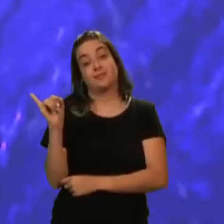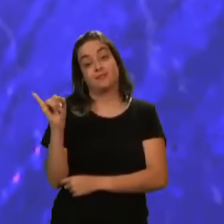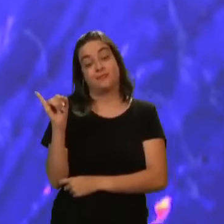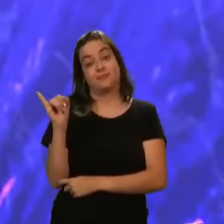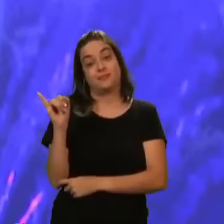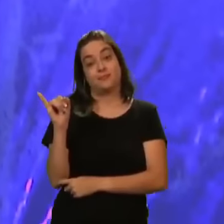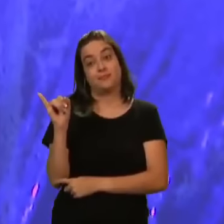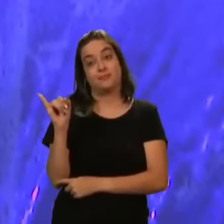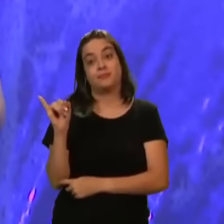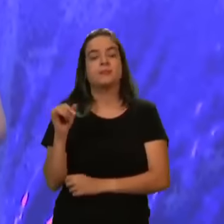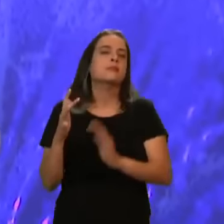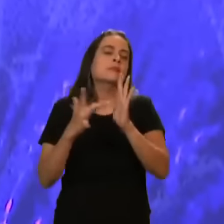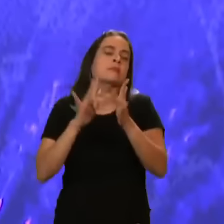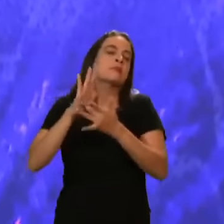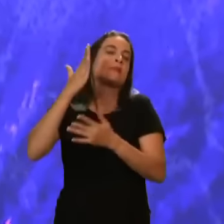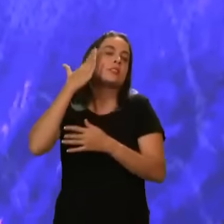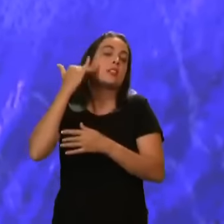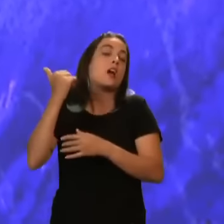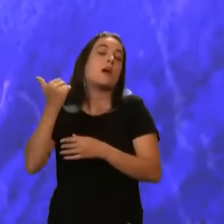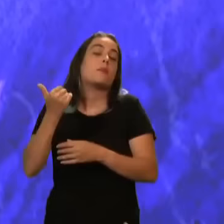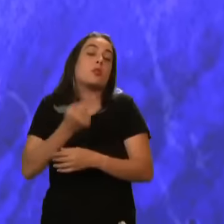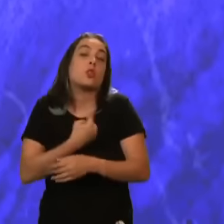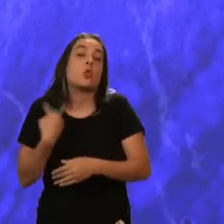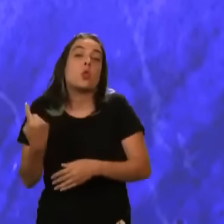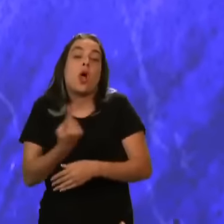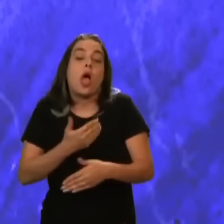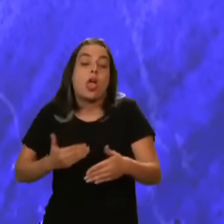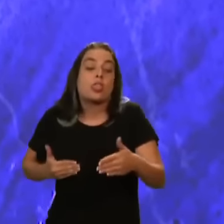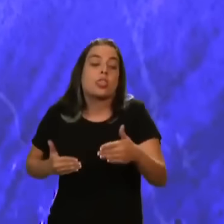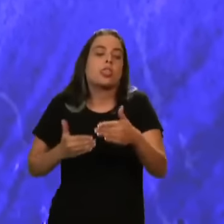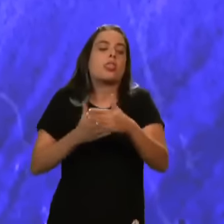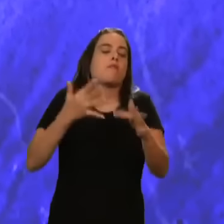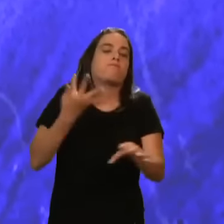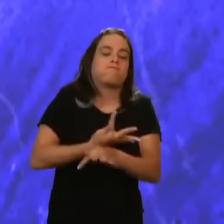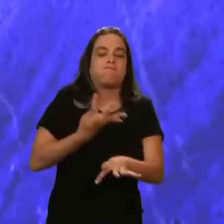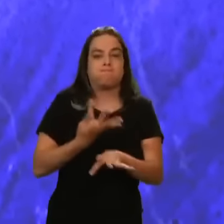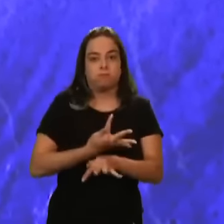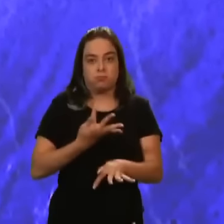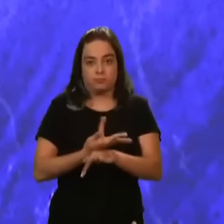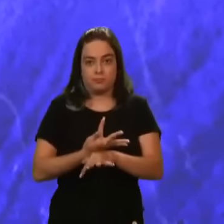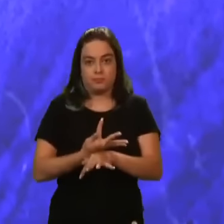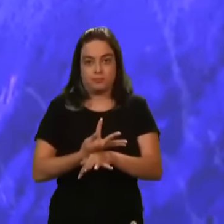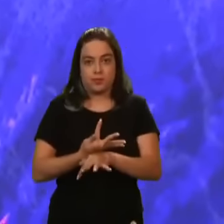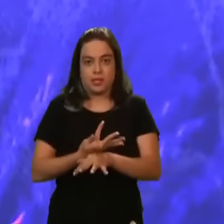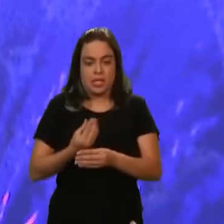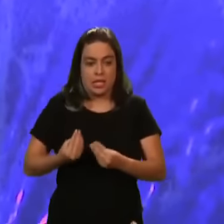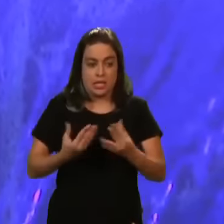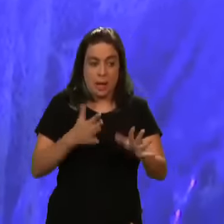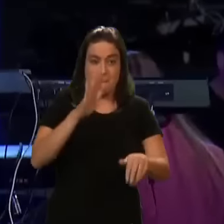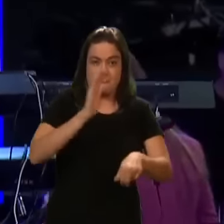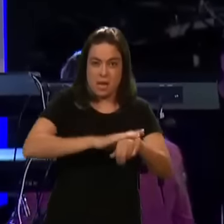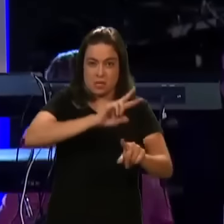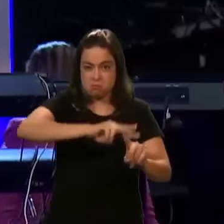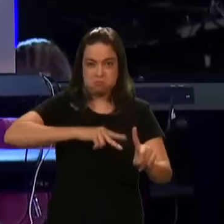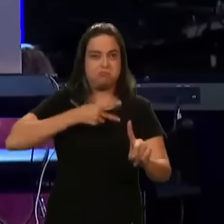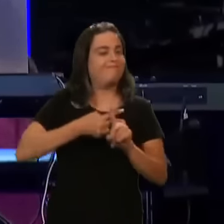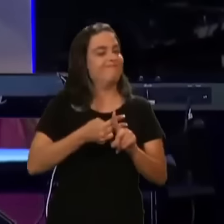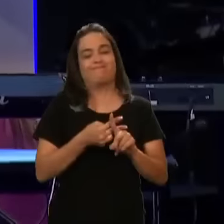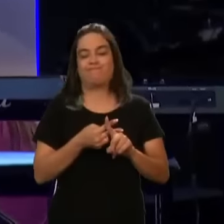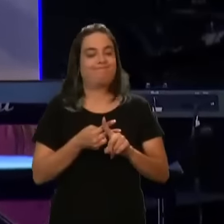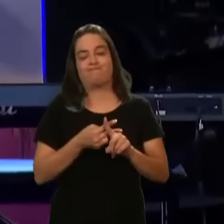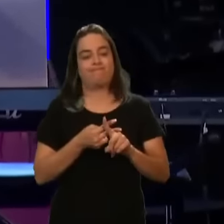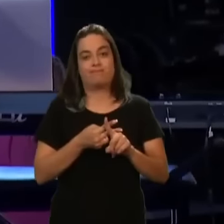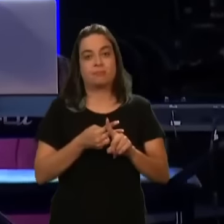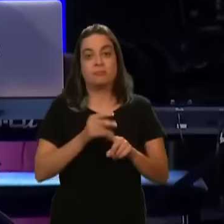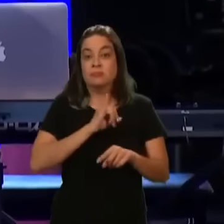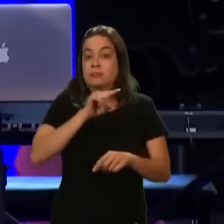Jesus sabe o quanto cada um de nós aqui aguenta, e Ele não vai dar a luta que nenhum de nós não consiga suportar. Se